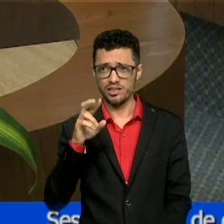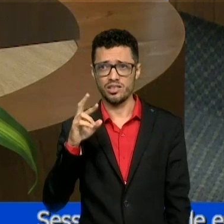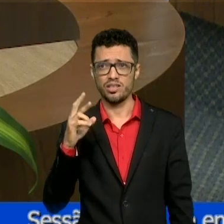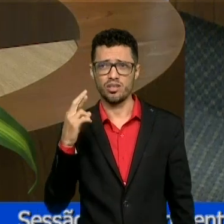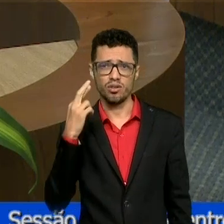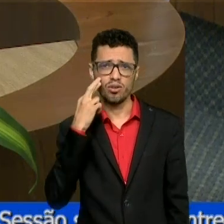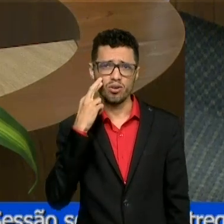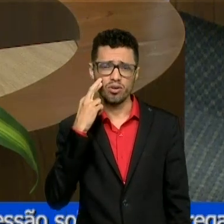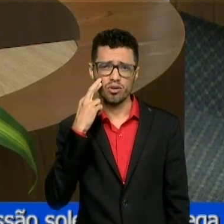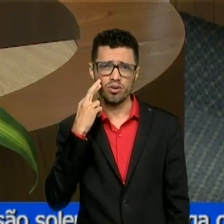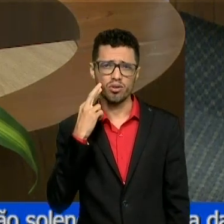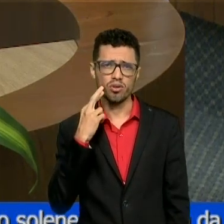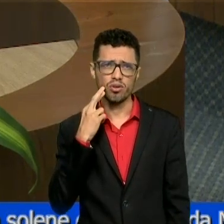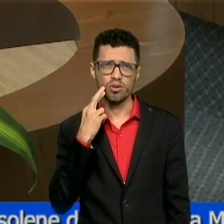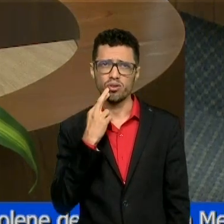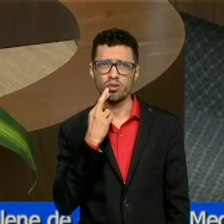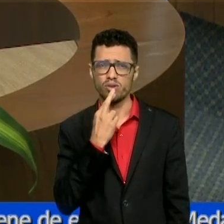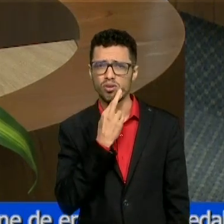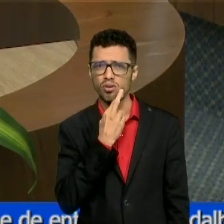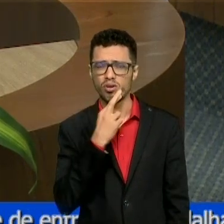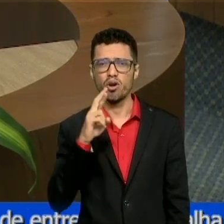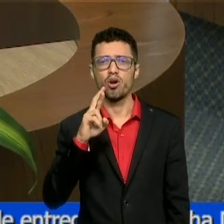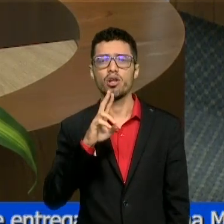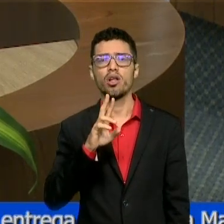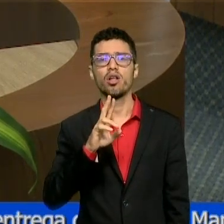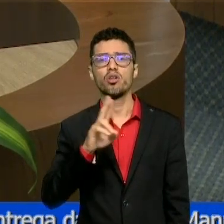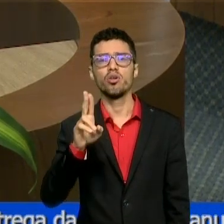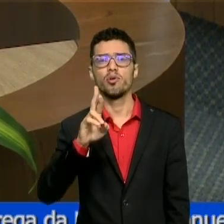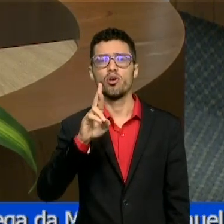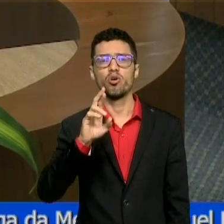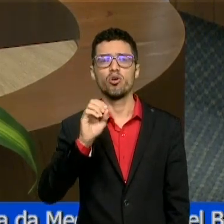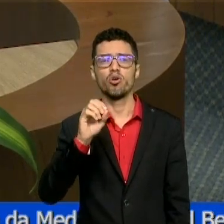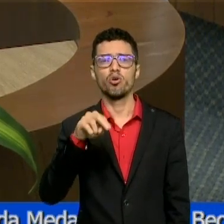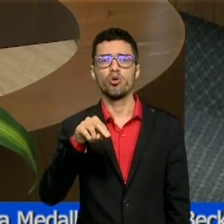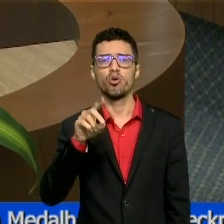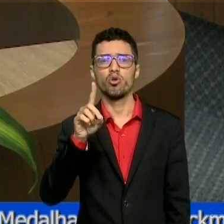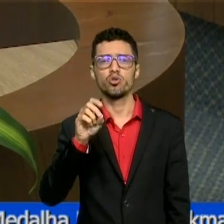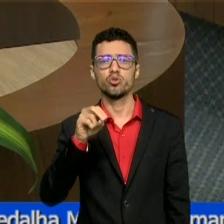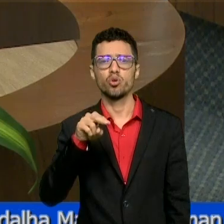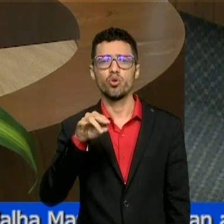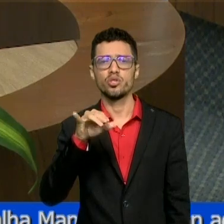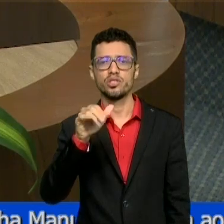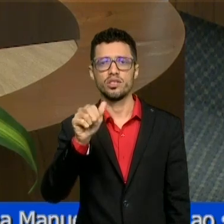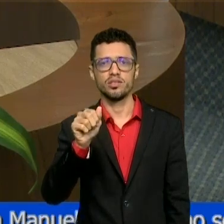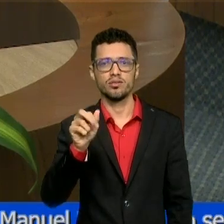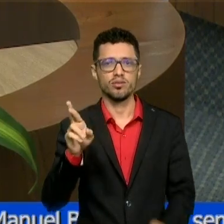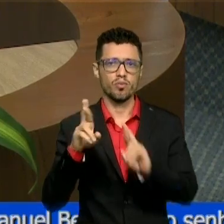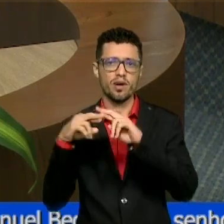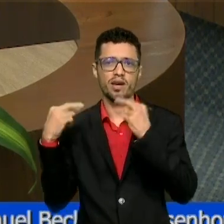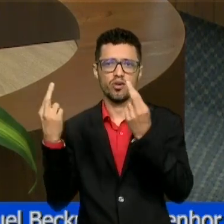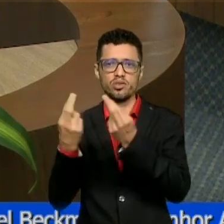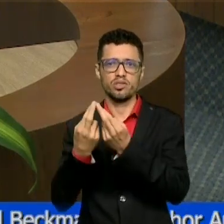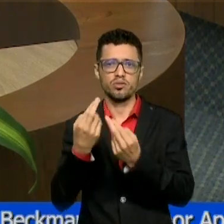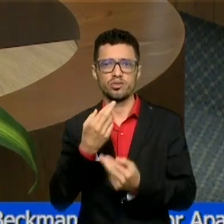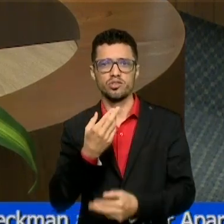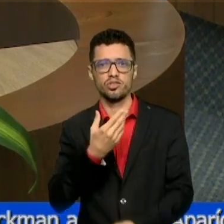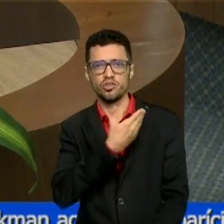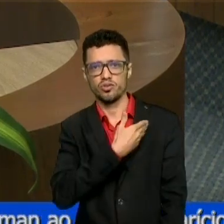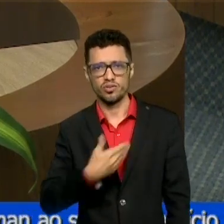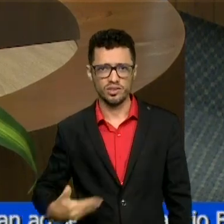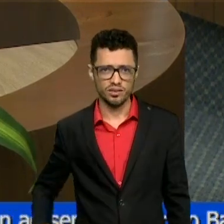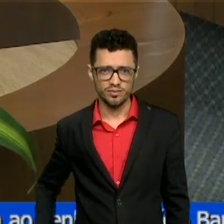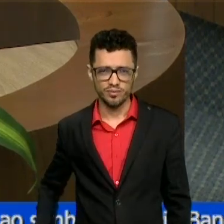numa reunião de governadores da Amazônia, mas ele deixa sempre para desgosto do